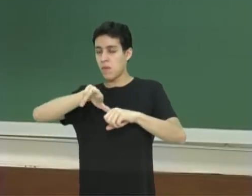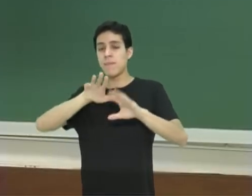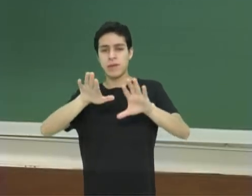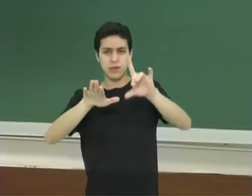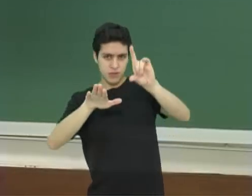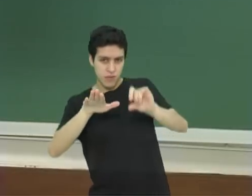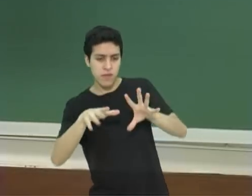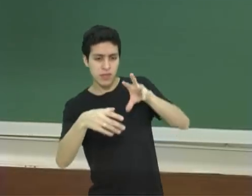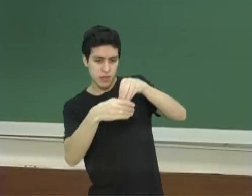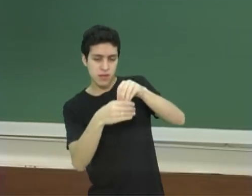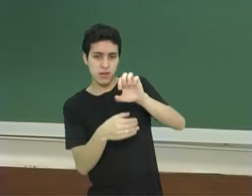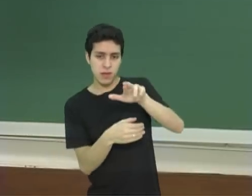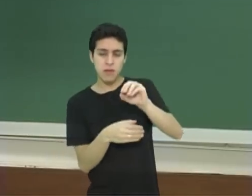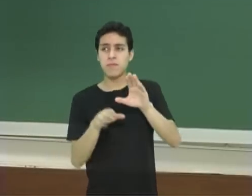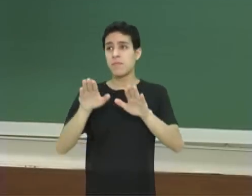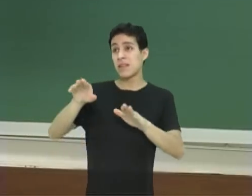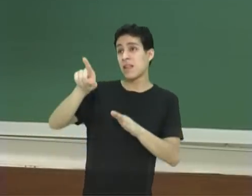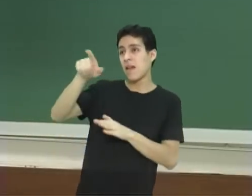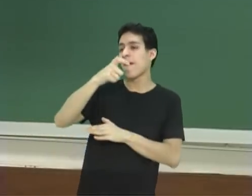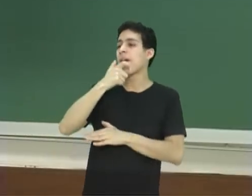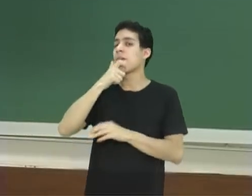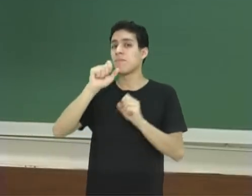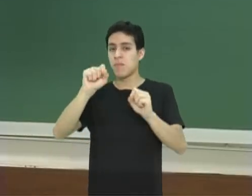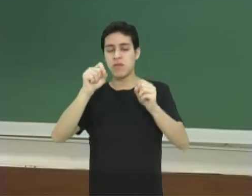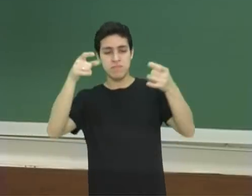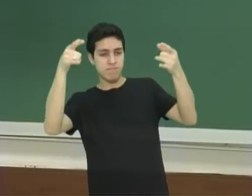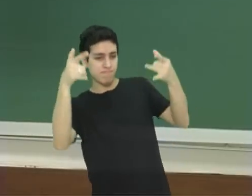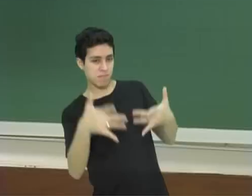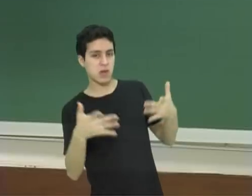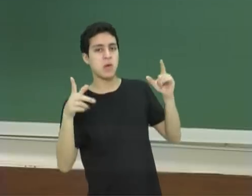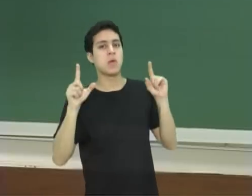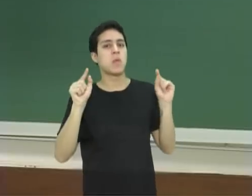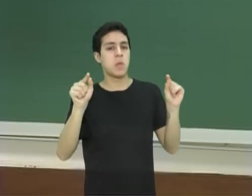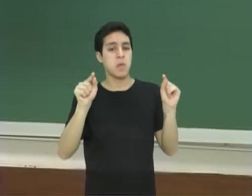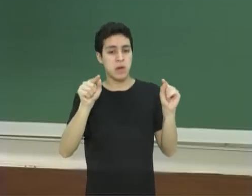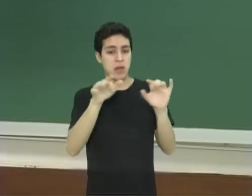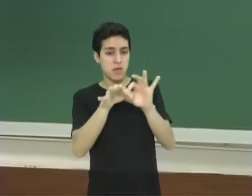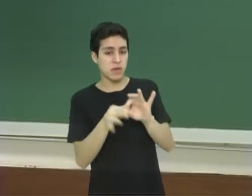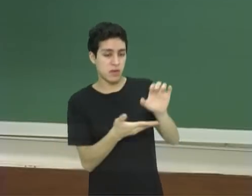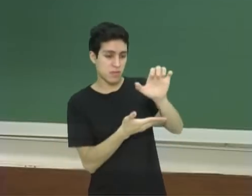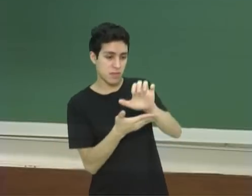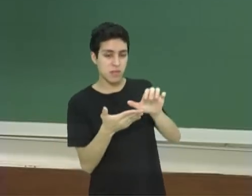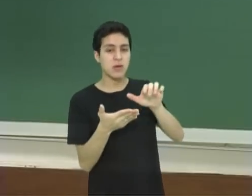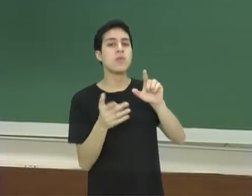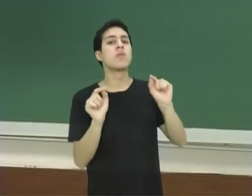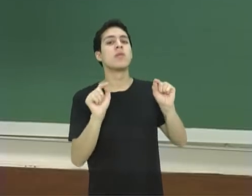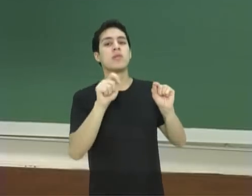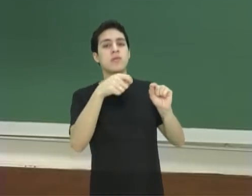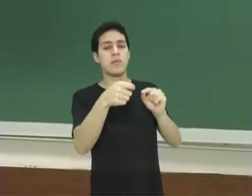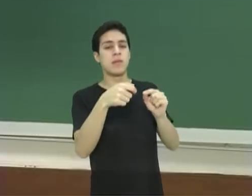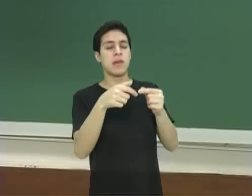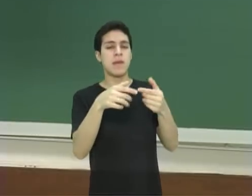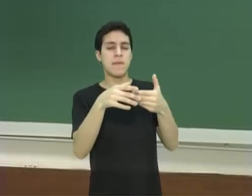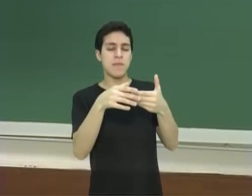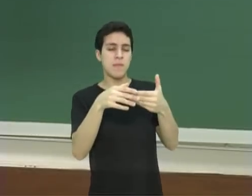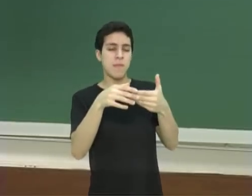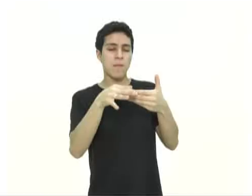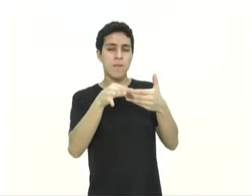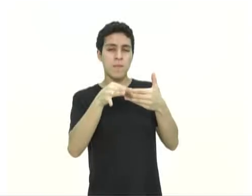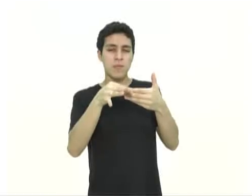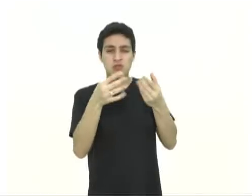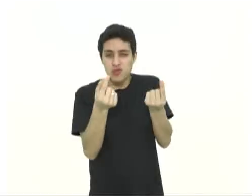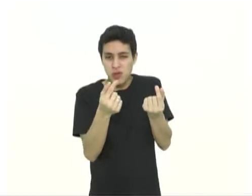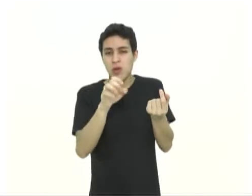Inclusive a Inglaterra, né, está prestes a abandonar a União Europeia e a zona do euro. O euro foi introduzido